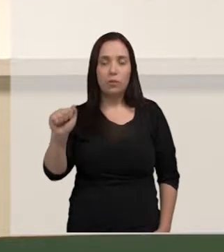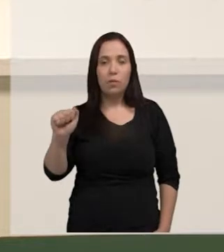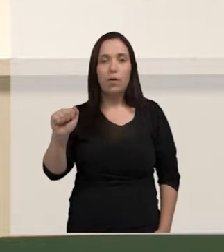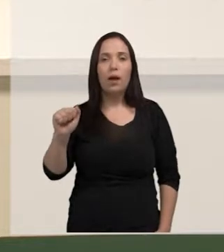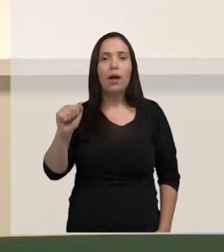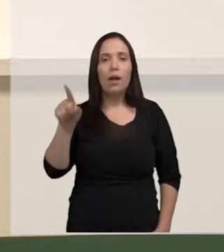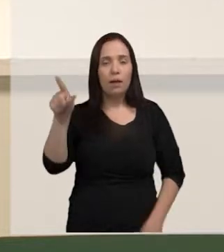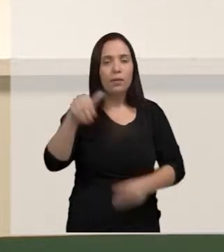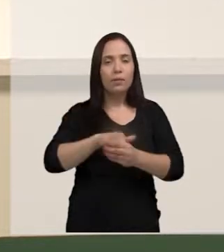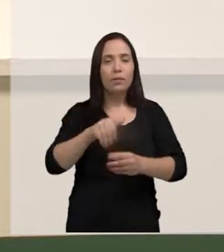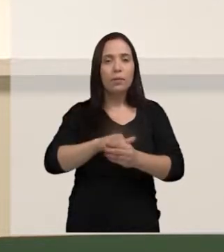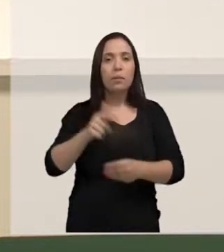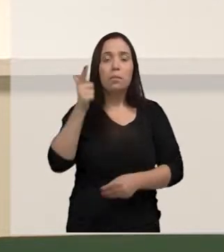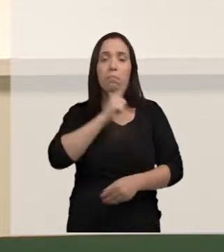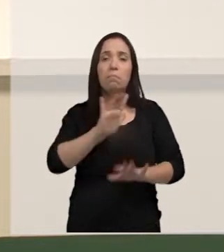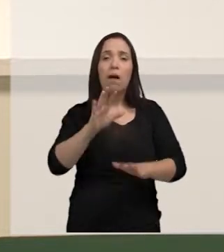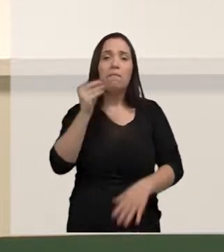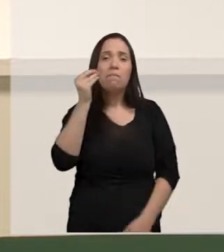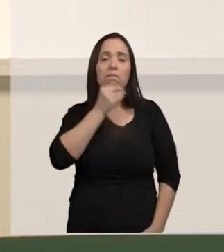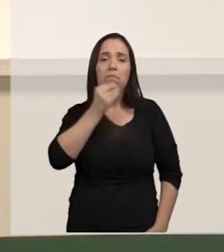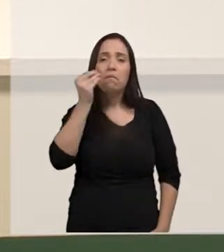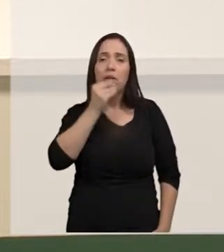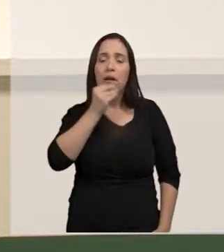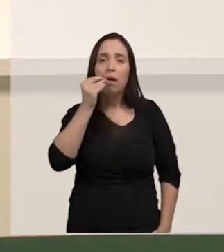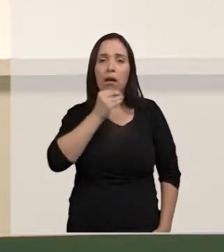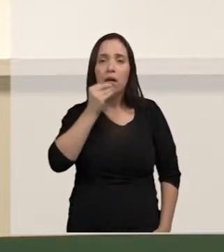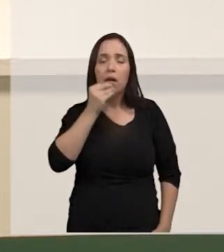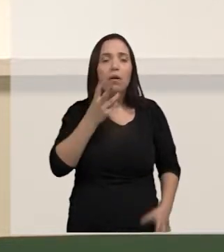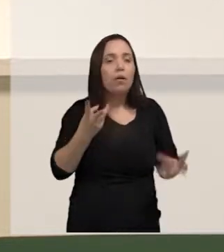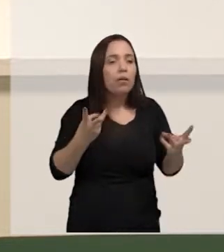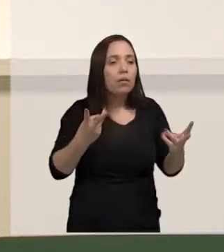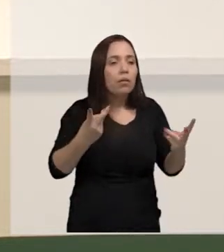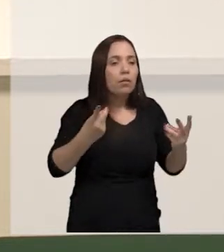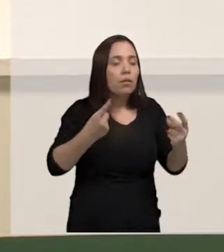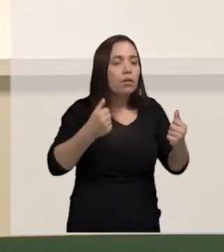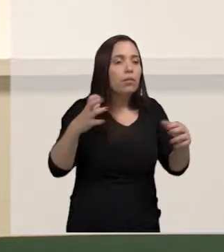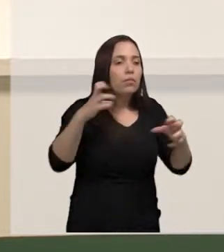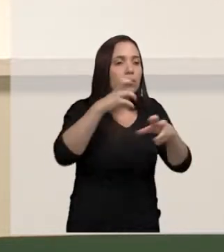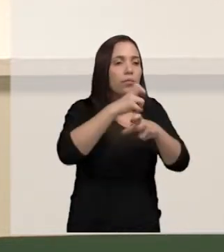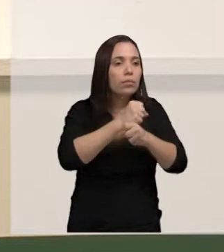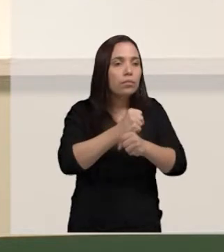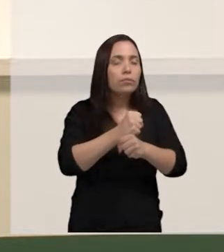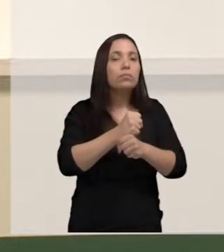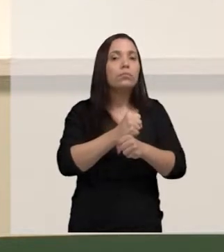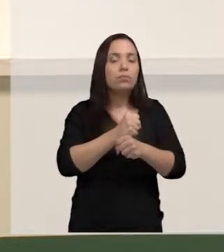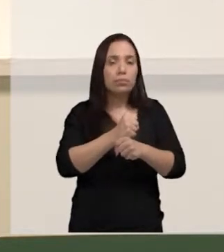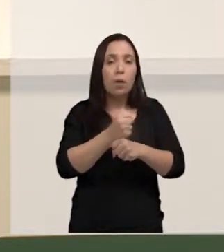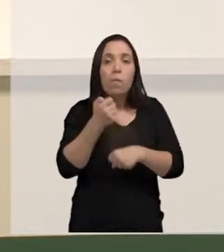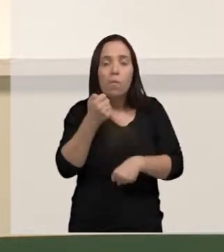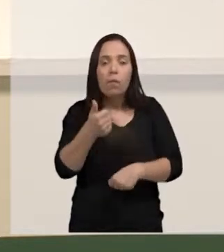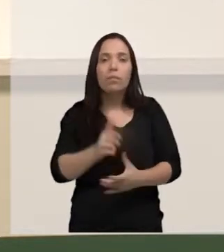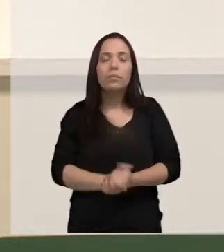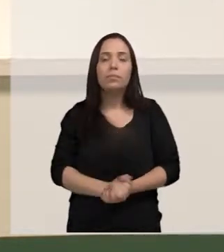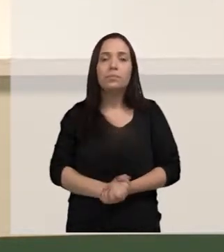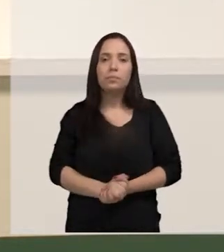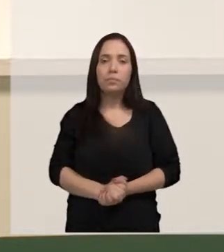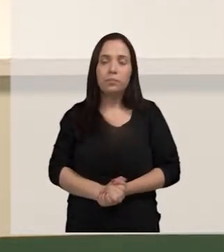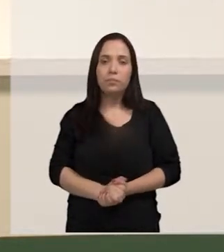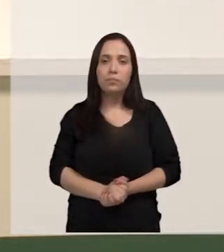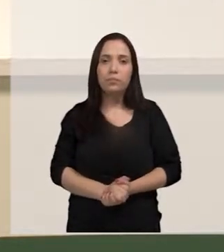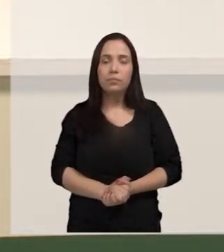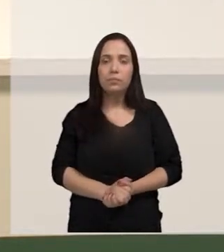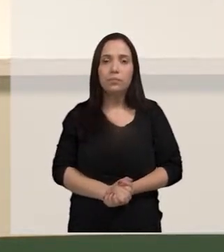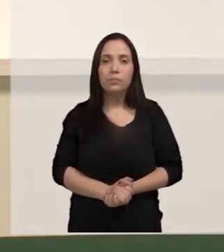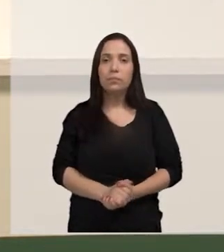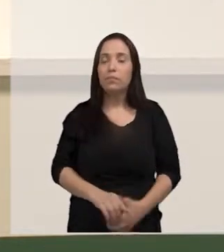esperava a votação maior, mas se elegeu bem, mas ele trabalhou muito. Foi uma campanha difícil para ele. O Luiz tem uma